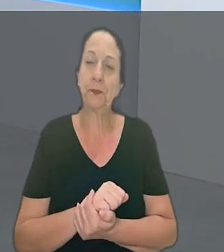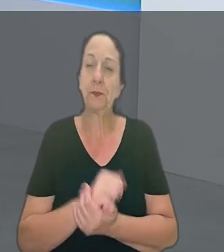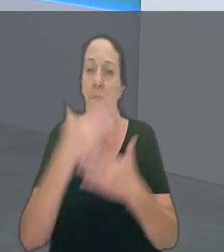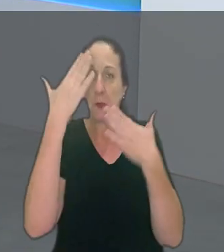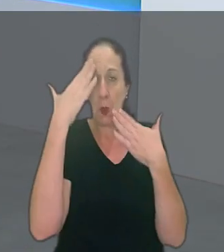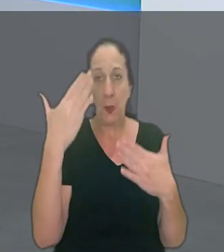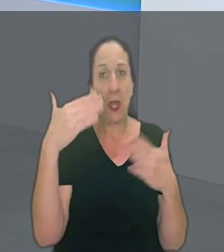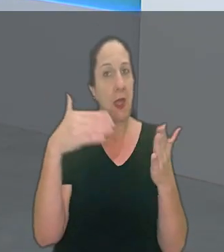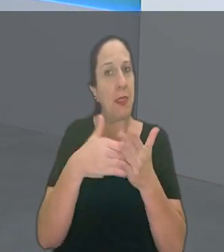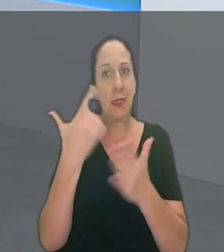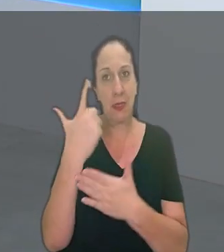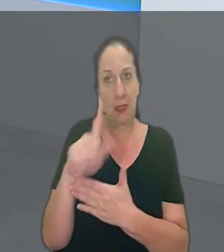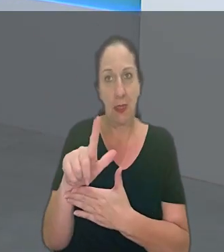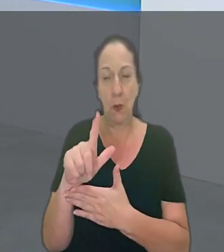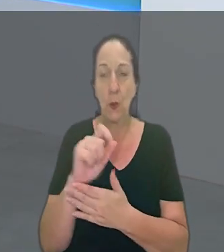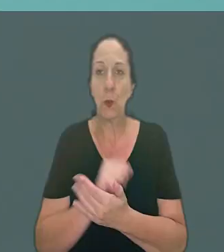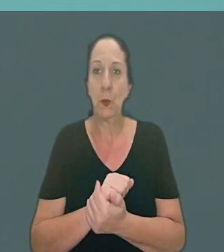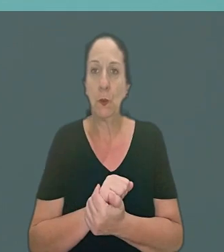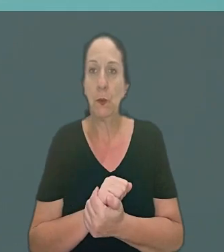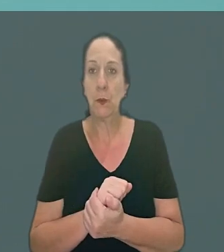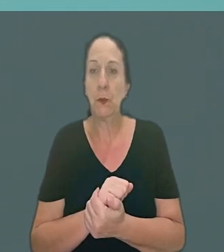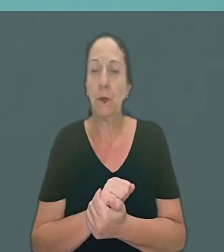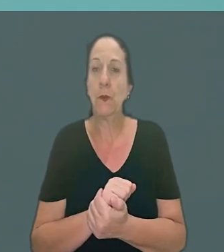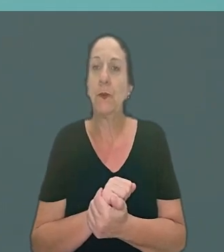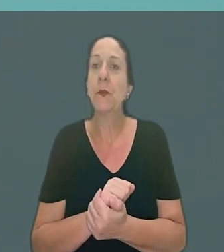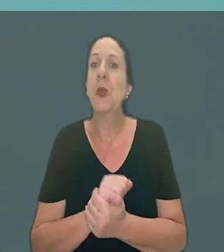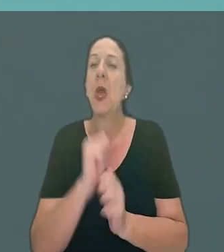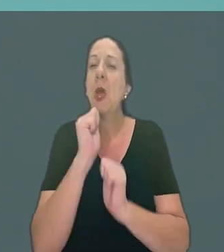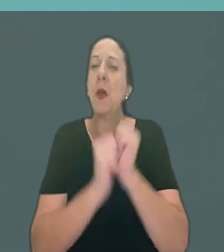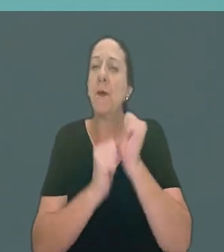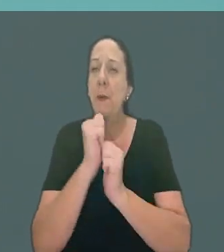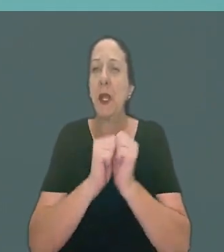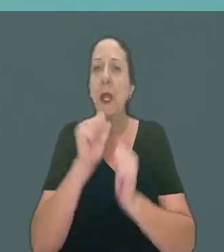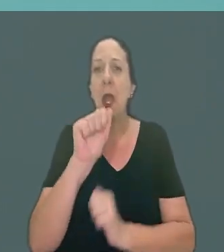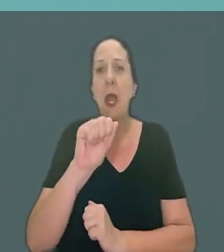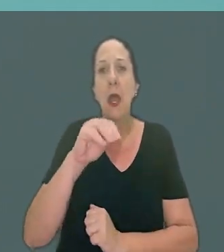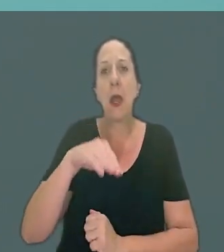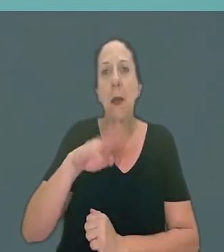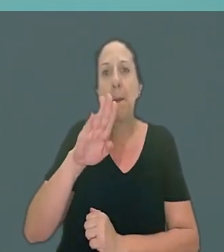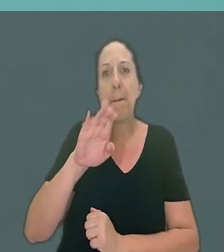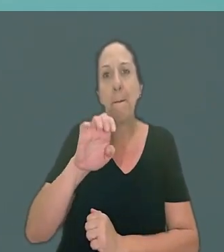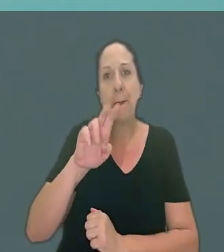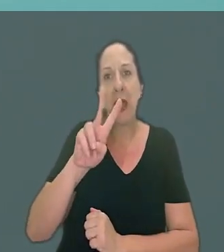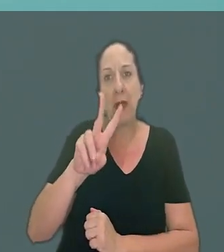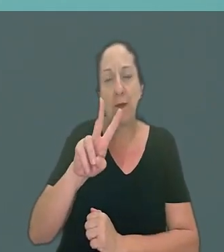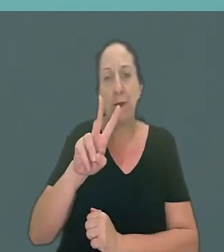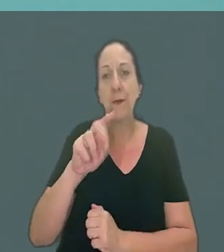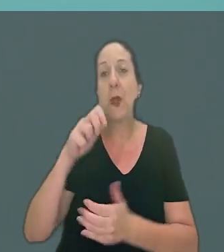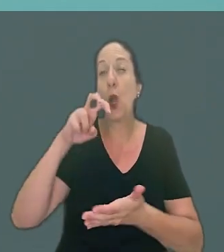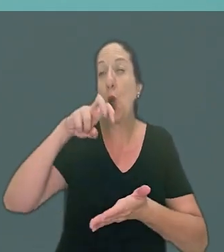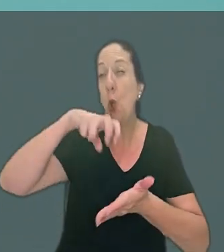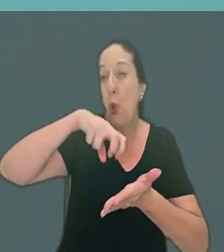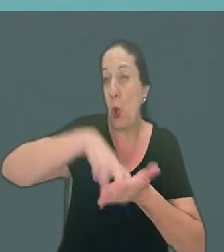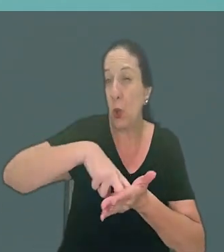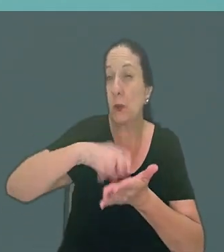Muito obrigada, Evne, e até a próxima. A fabricante de bebidas Ambev foi condenada pela 3ª turma a indenizar